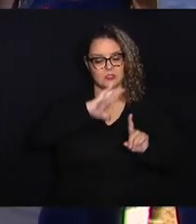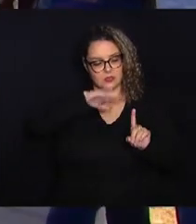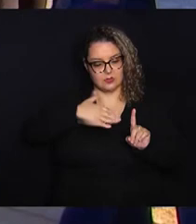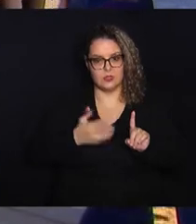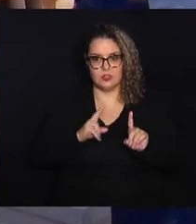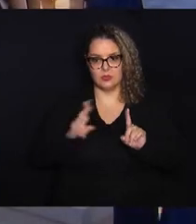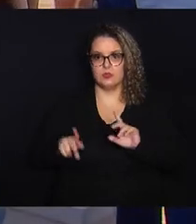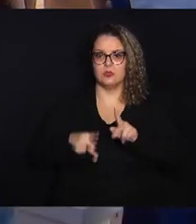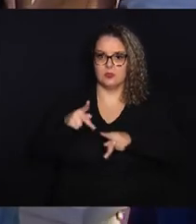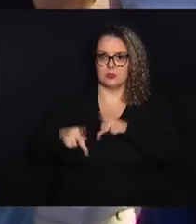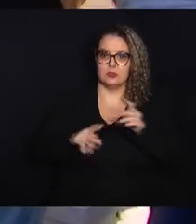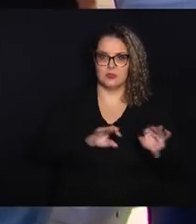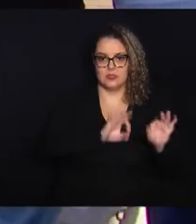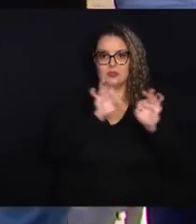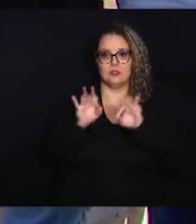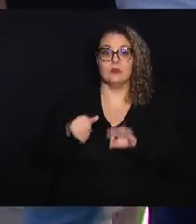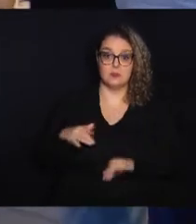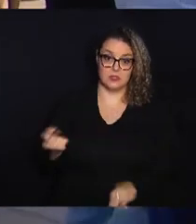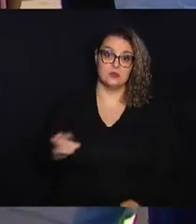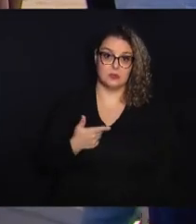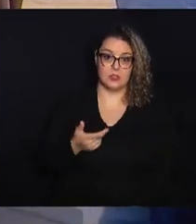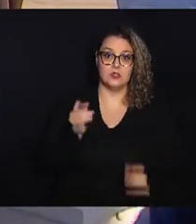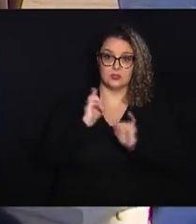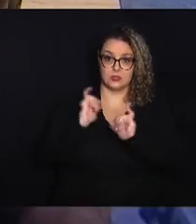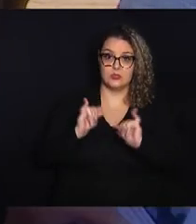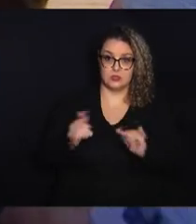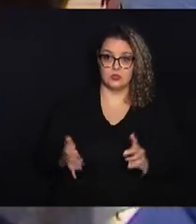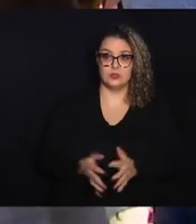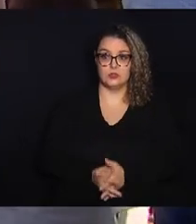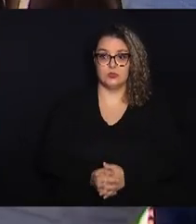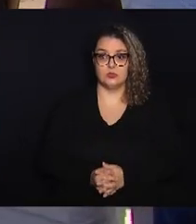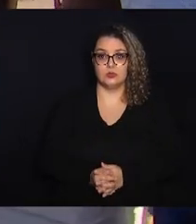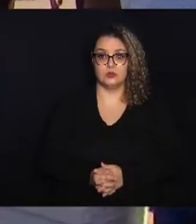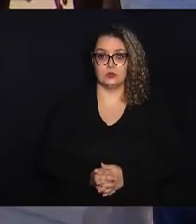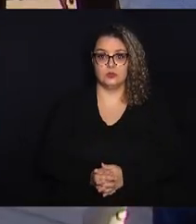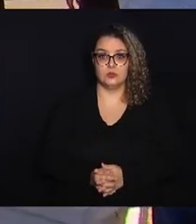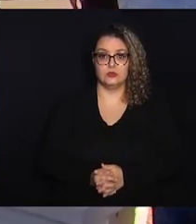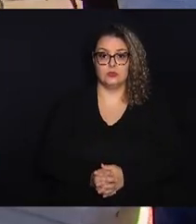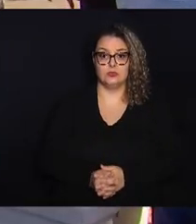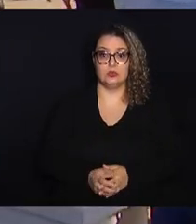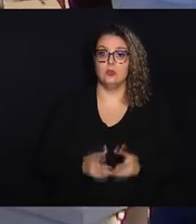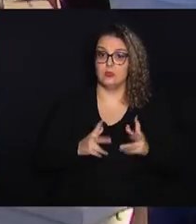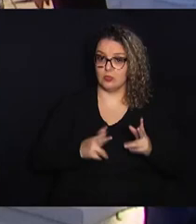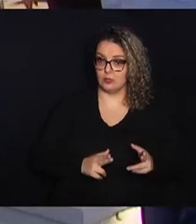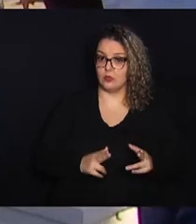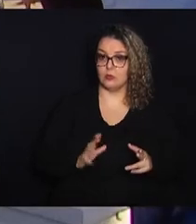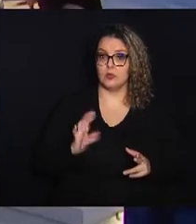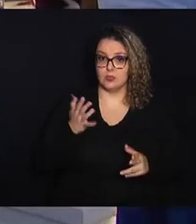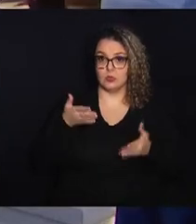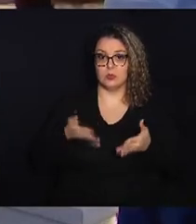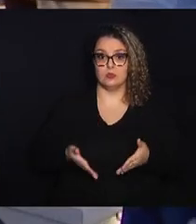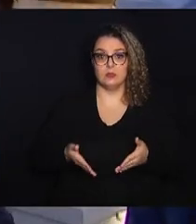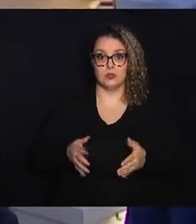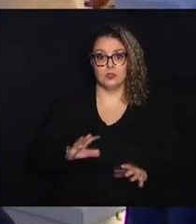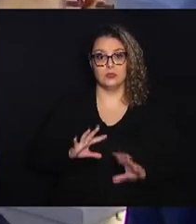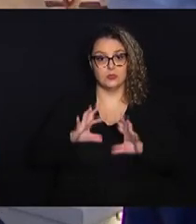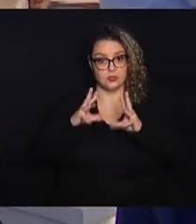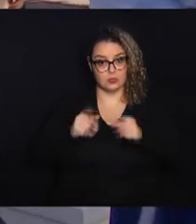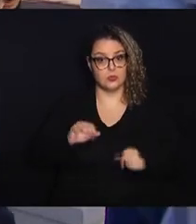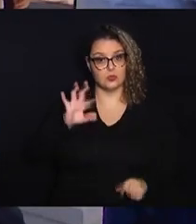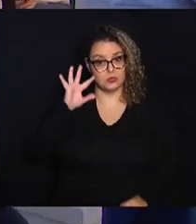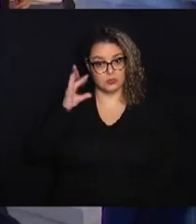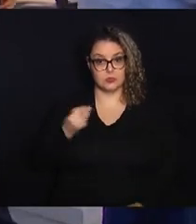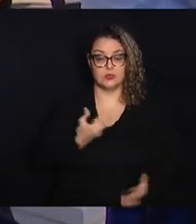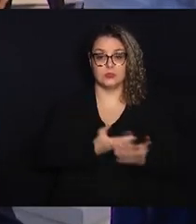da população, acompanhar e, mais do que isso, divulgar. O fato que aconteceu aqui precisa ser de conhecimento, precisa ser